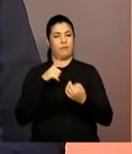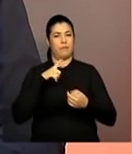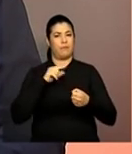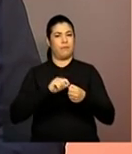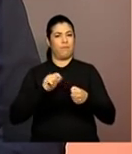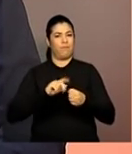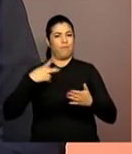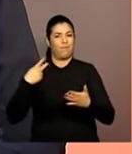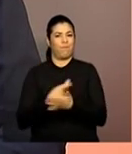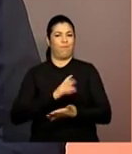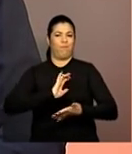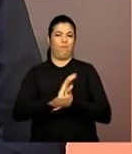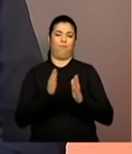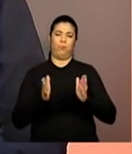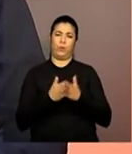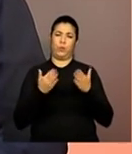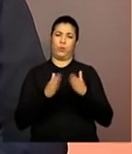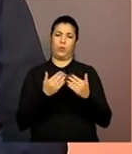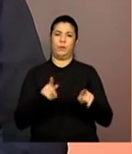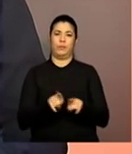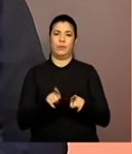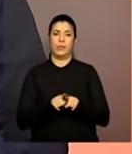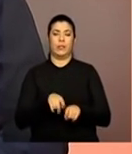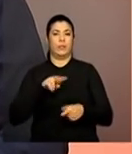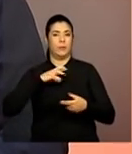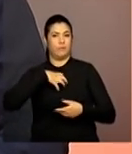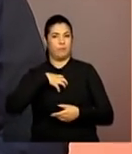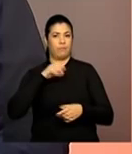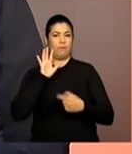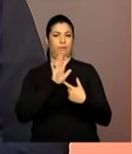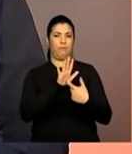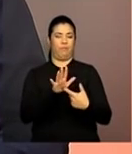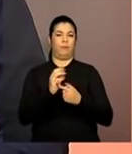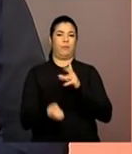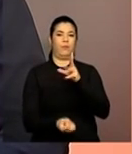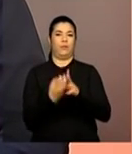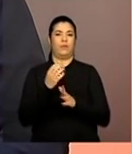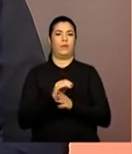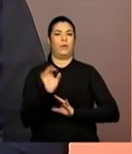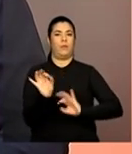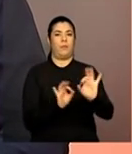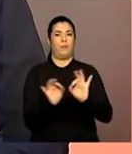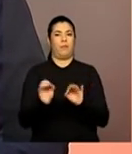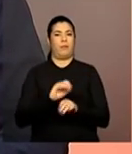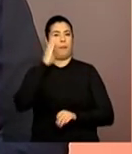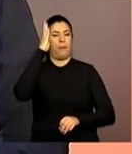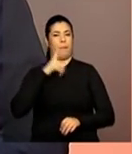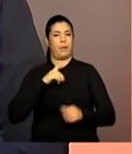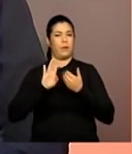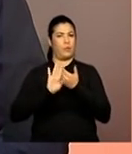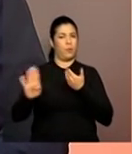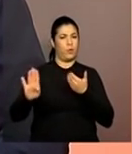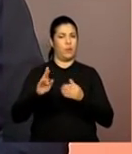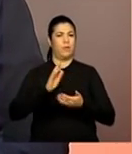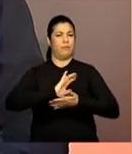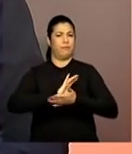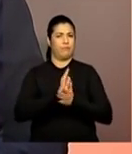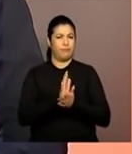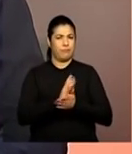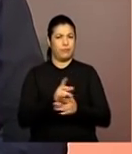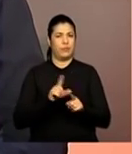situação de extrema pobreza nesse sentido foi instituído o Plano Brasil sem miséria que tem ações baseadas em três